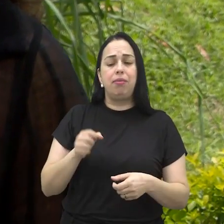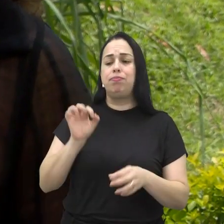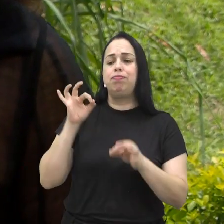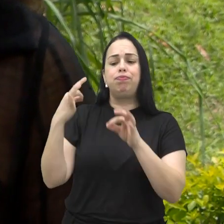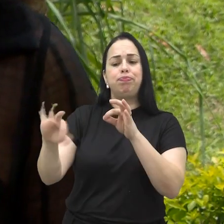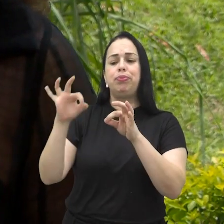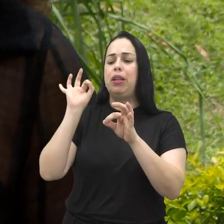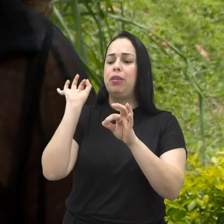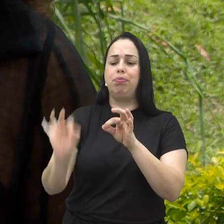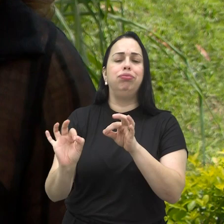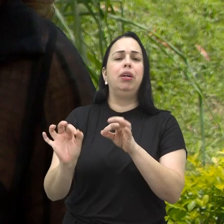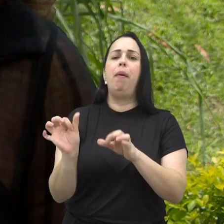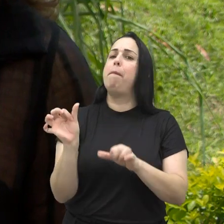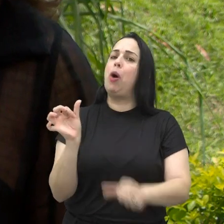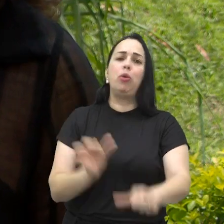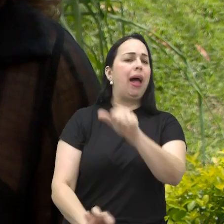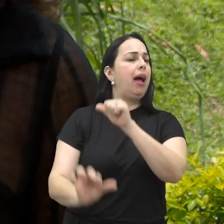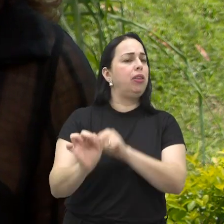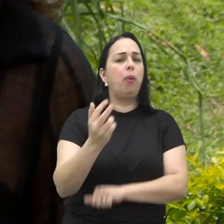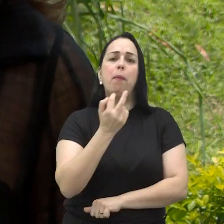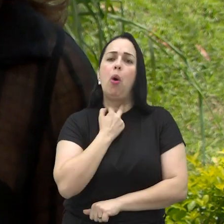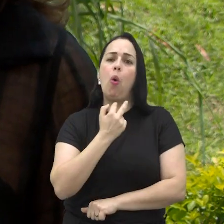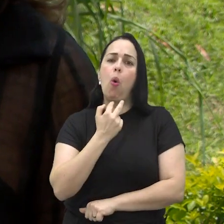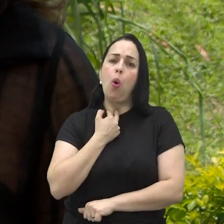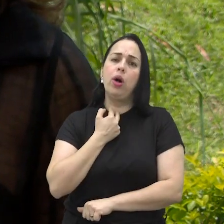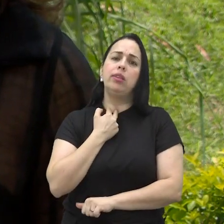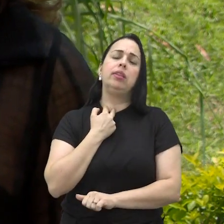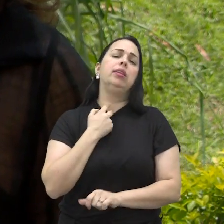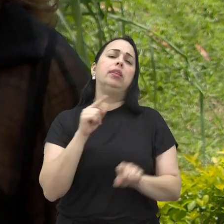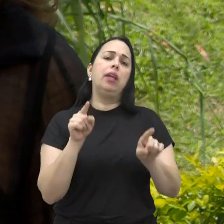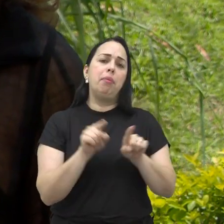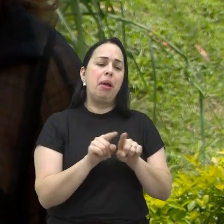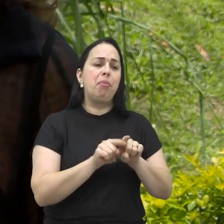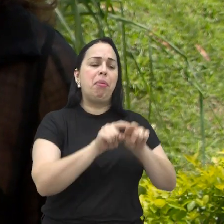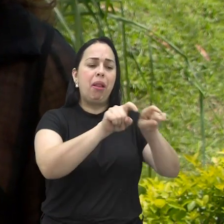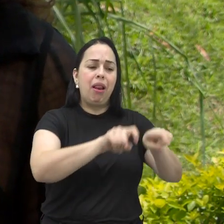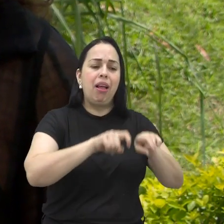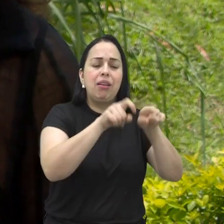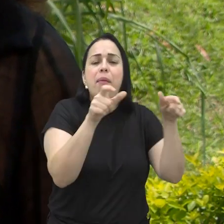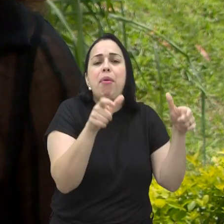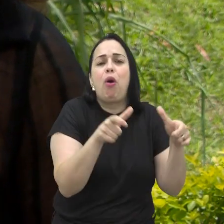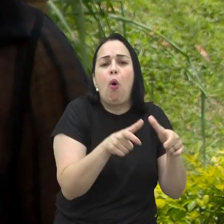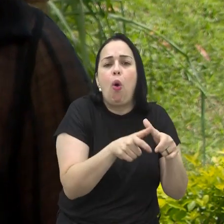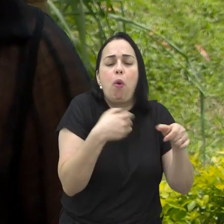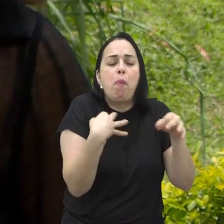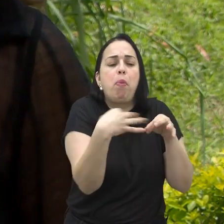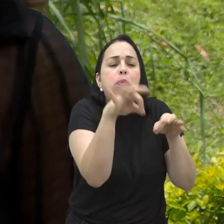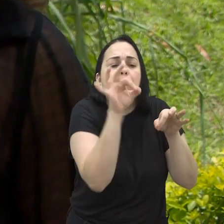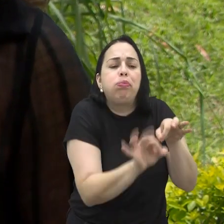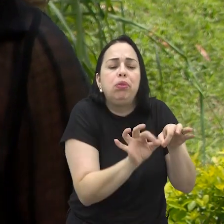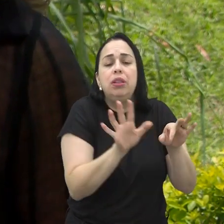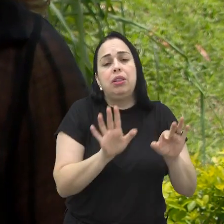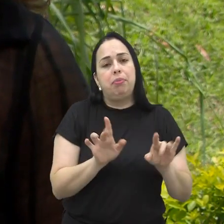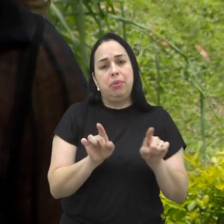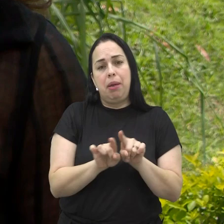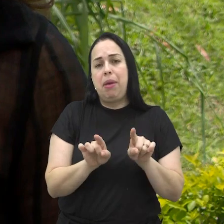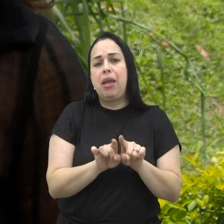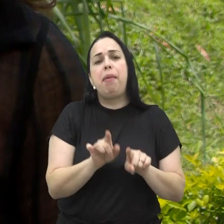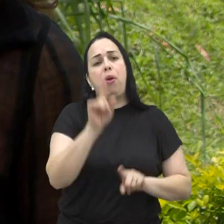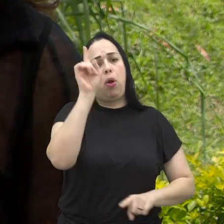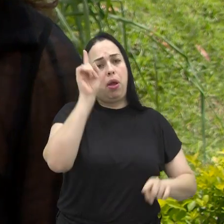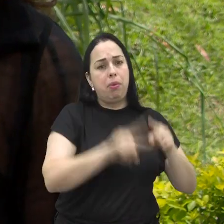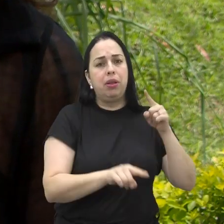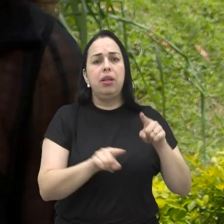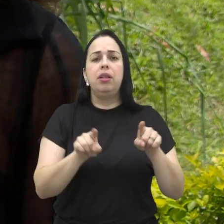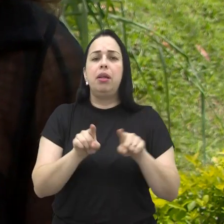alterar o uso do fogo assim, em pequenas propriedades, coisas do tipo, e a punição